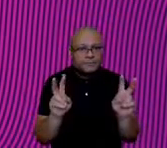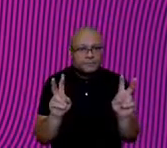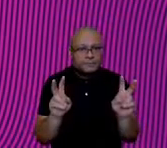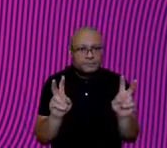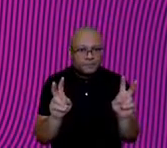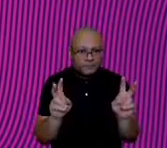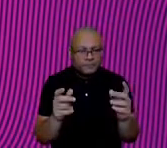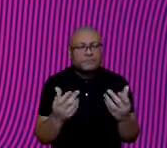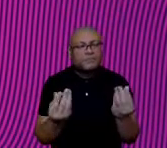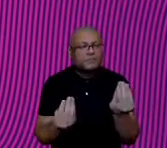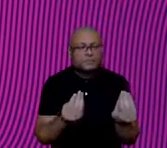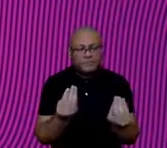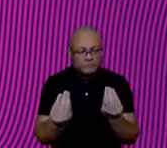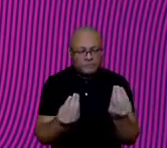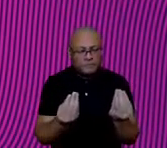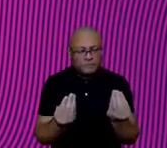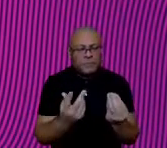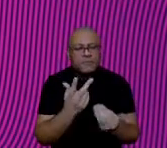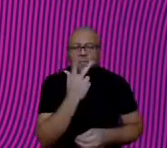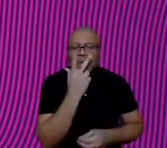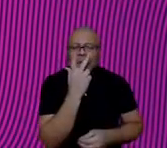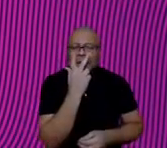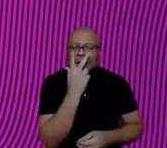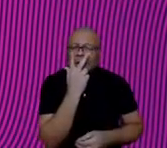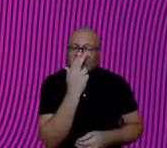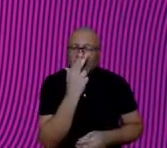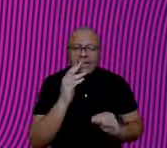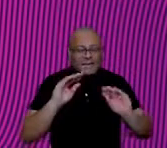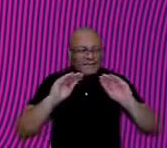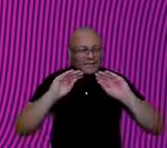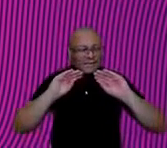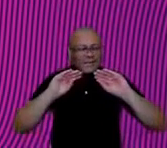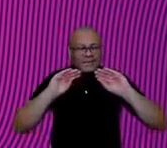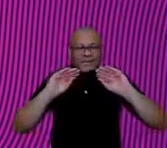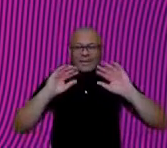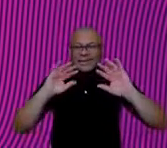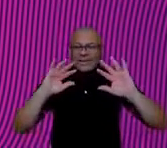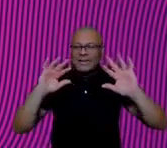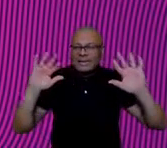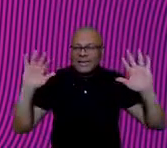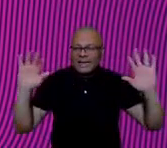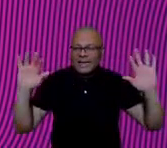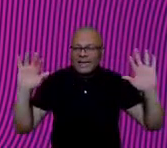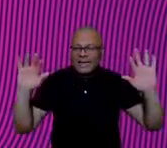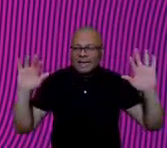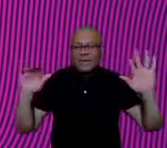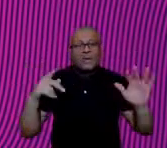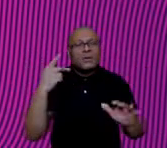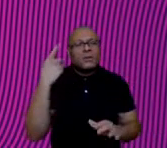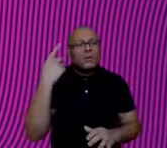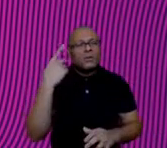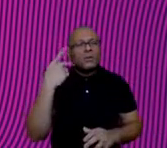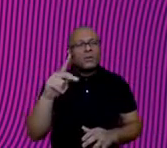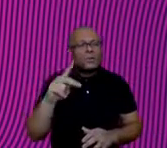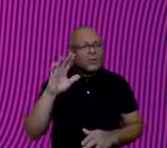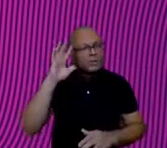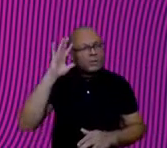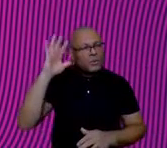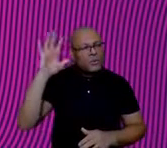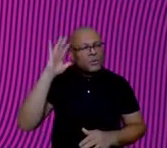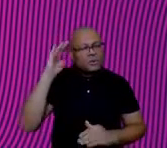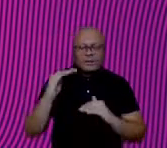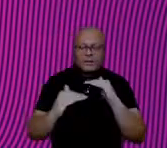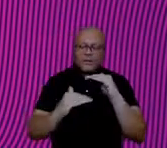Rubens, parece bastante claro pelo teu discurso que, considerando a evolução da doença, não